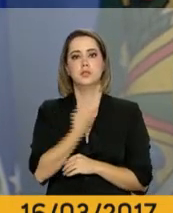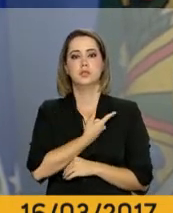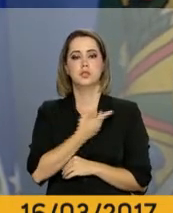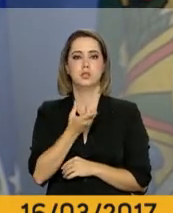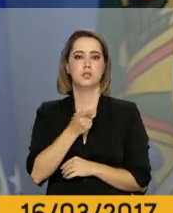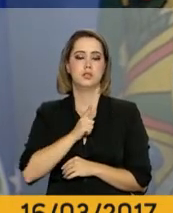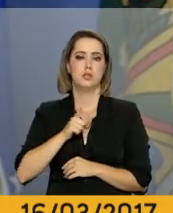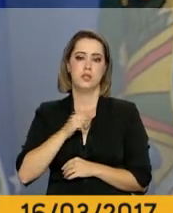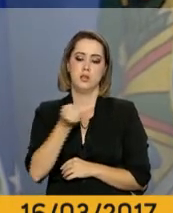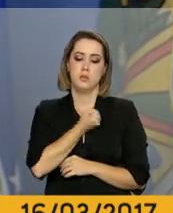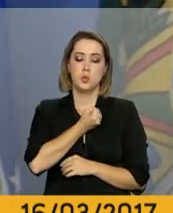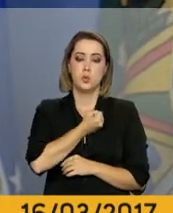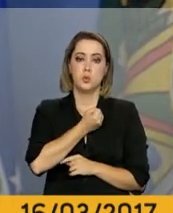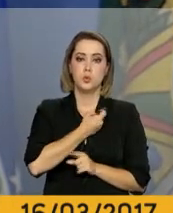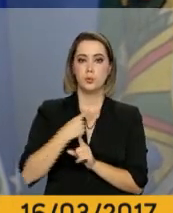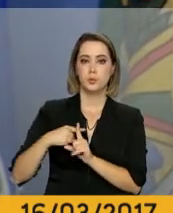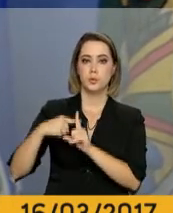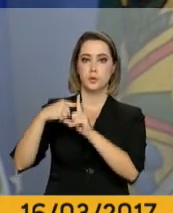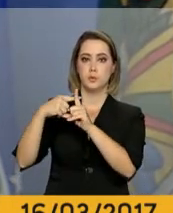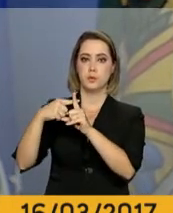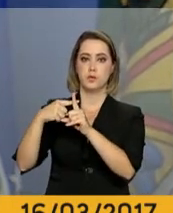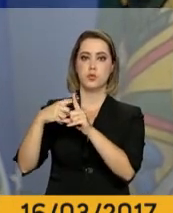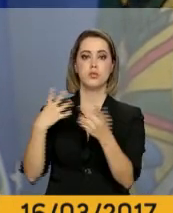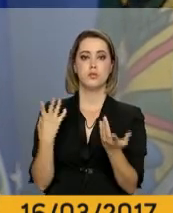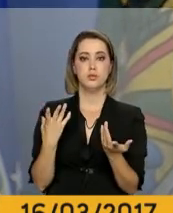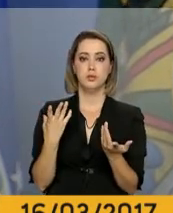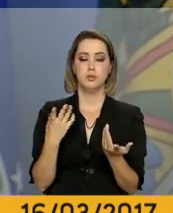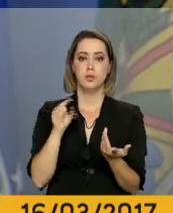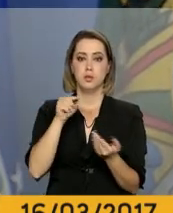no tocante à abertura empregos